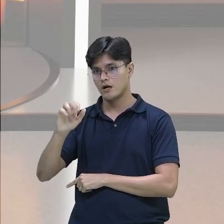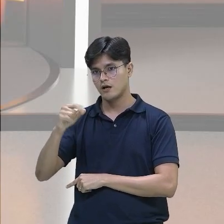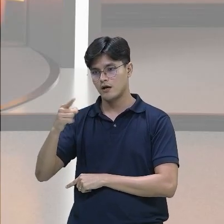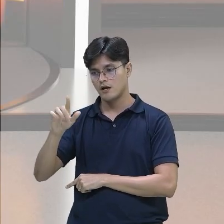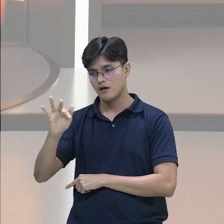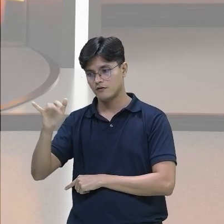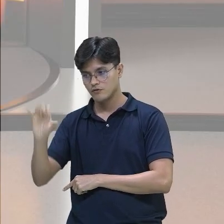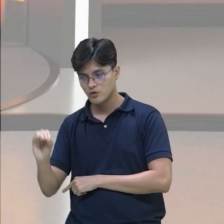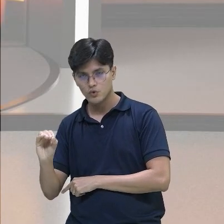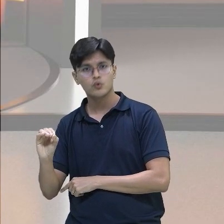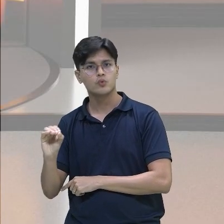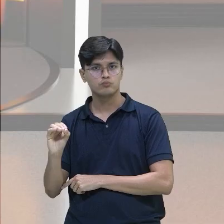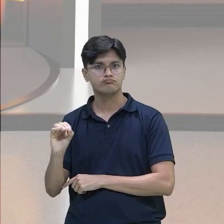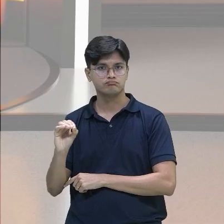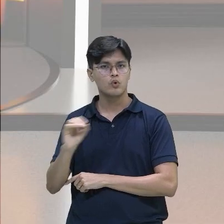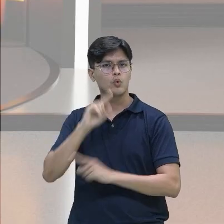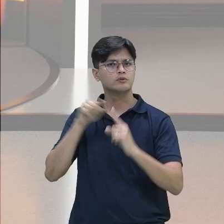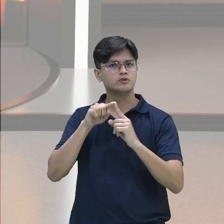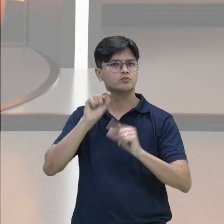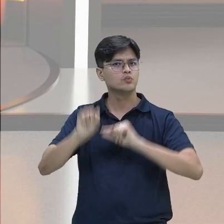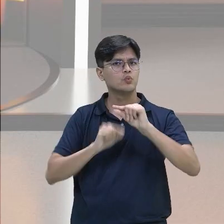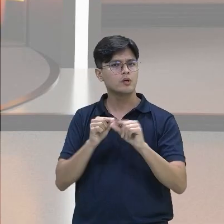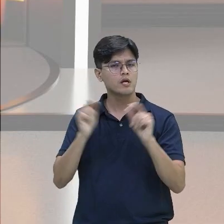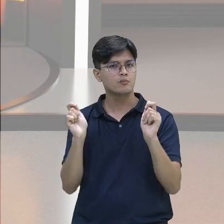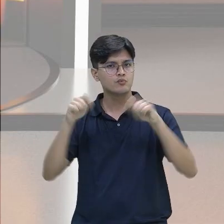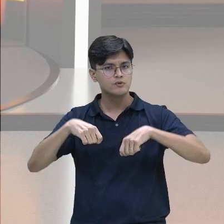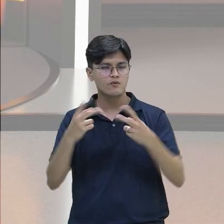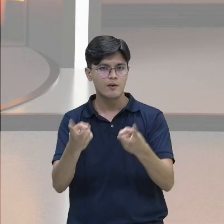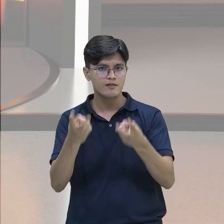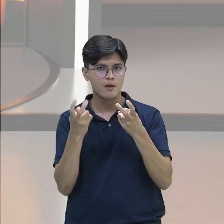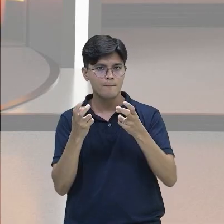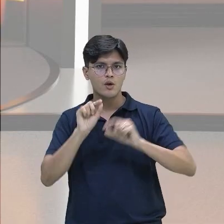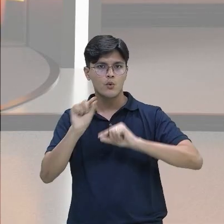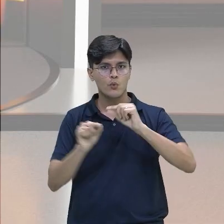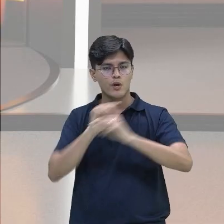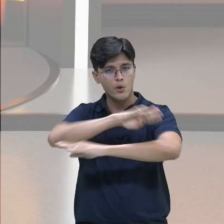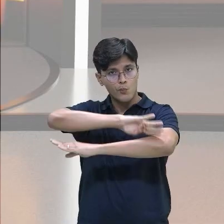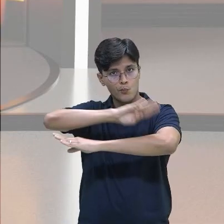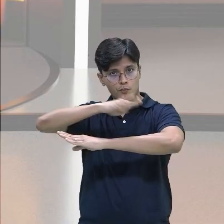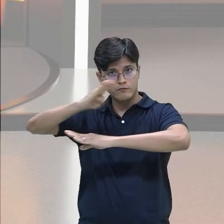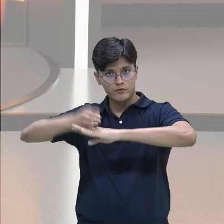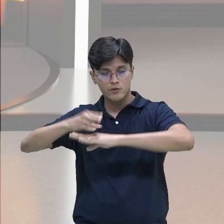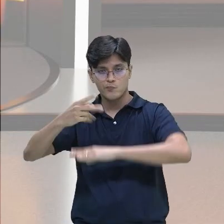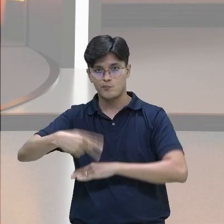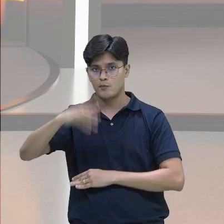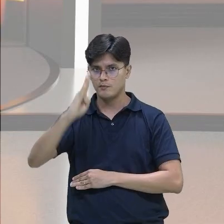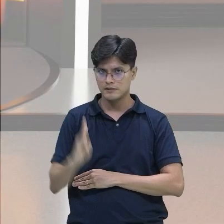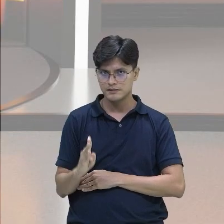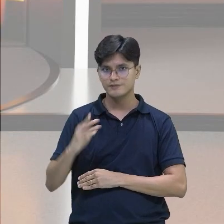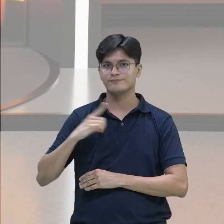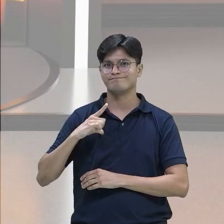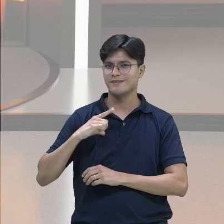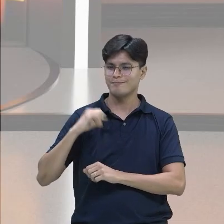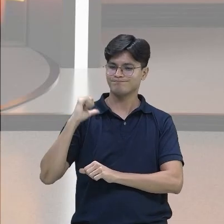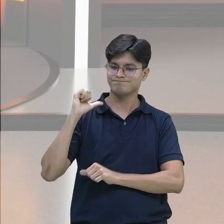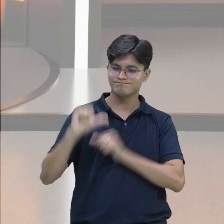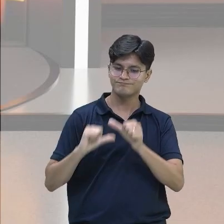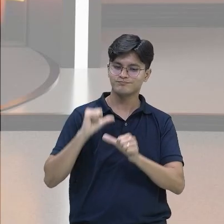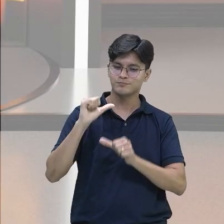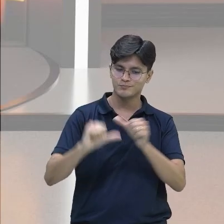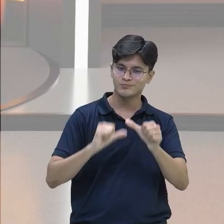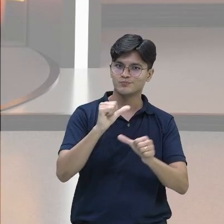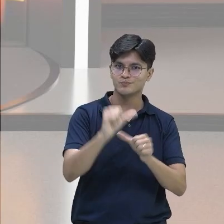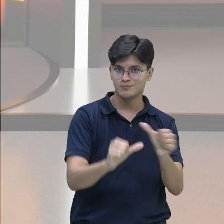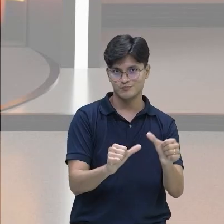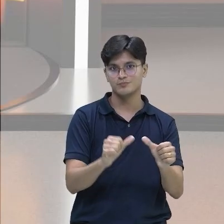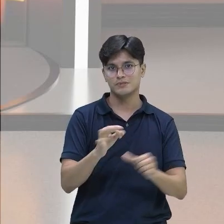possa perceber, né, que o relevo brasileiro, ele muda bastante, tá? No decorrer da